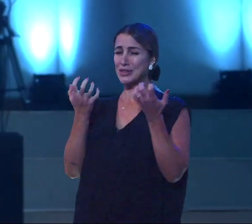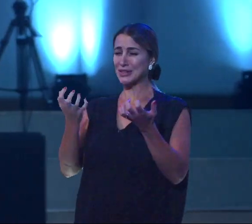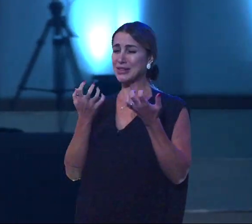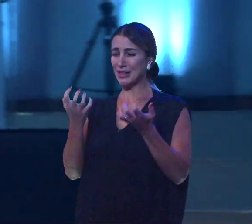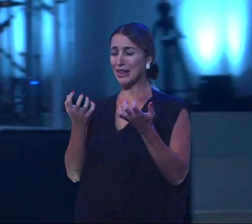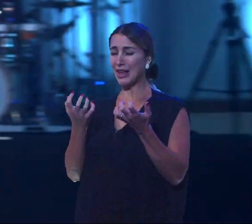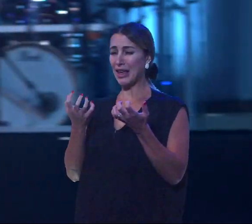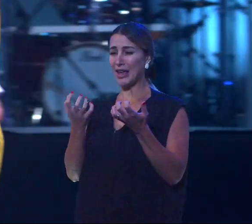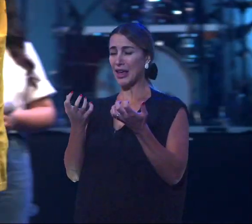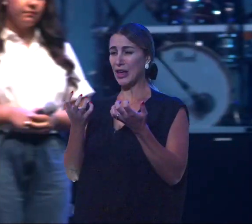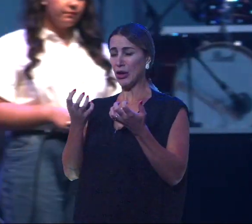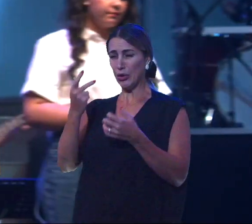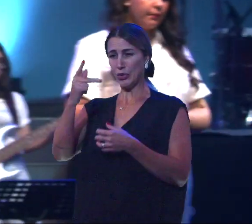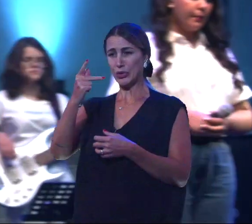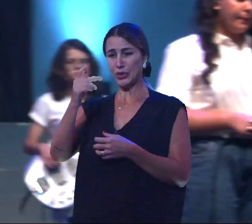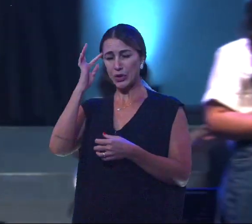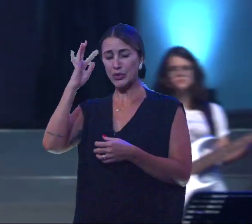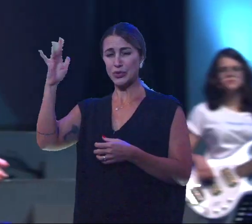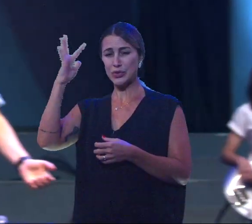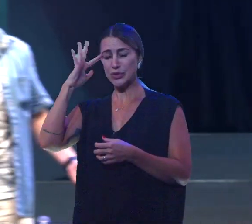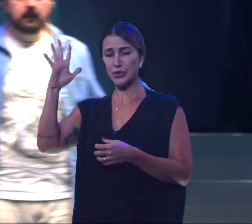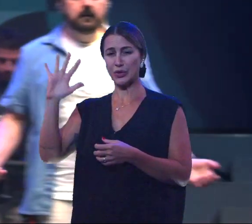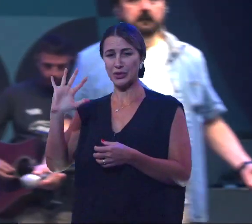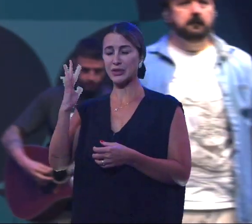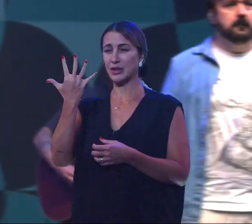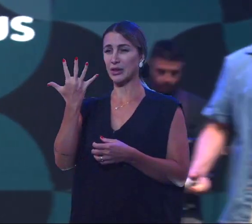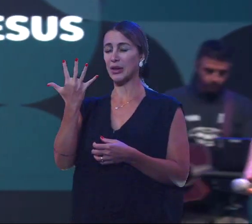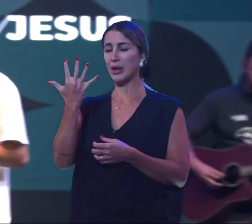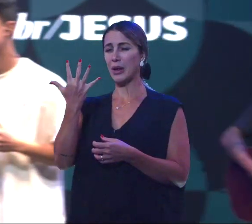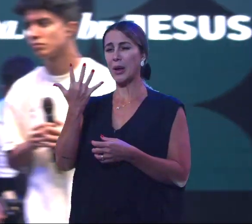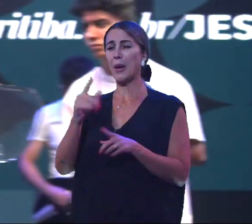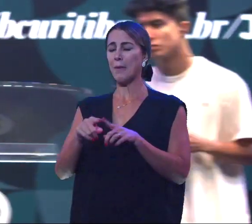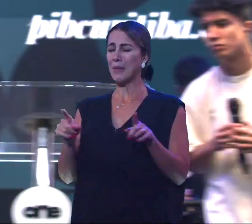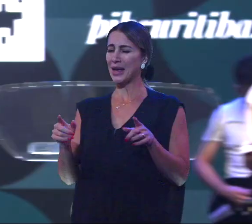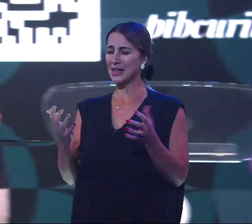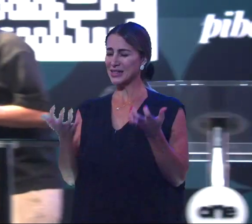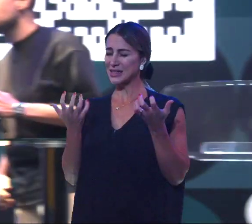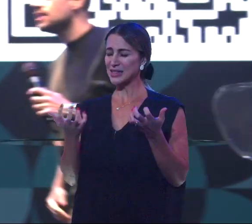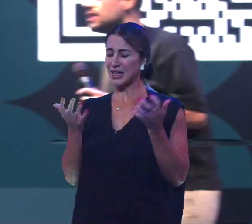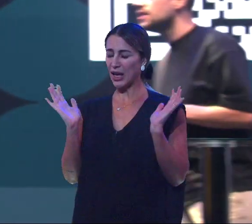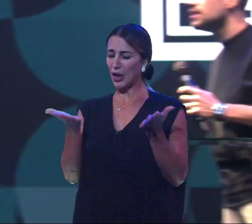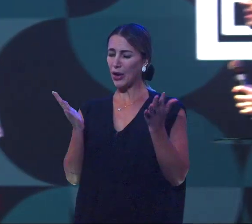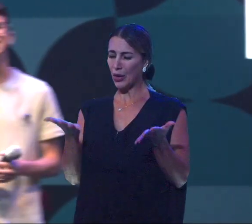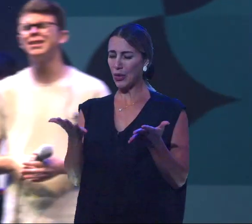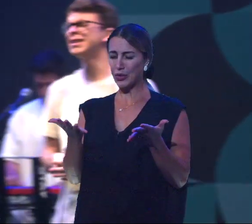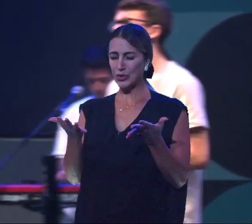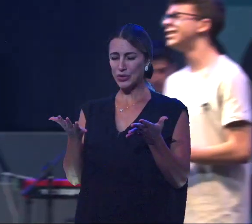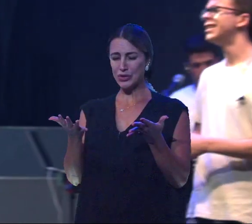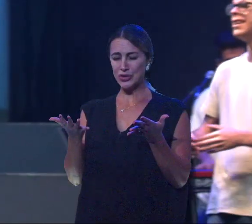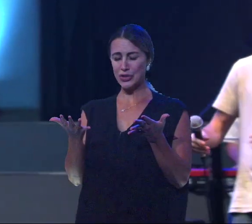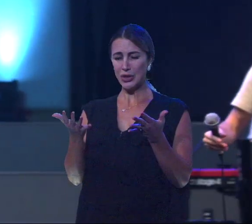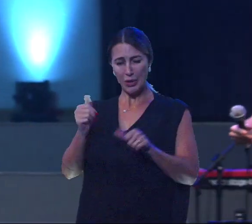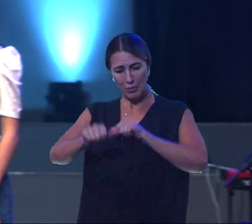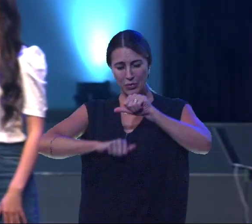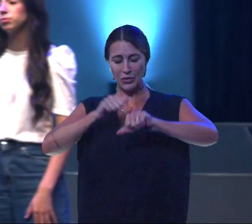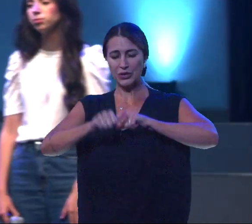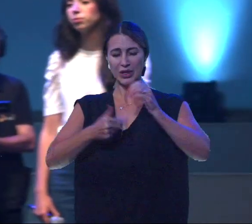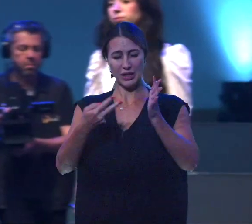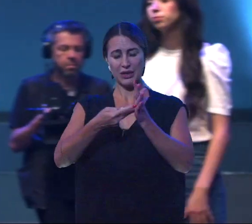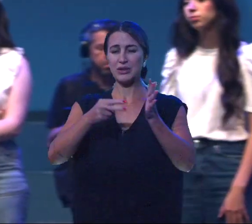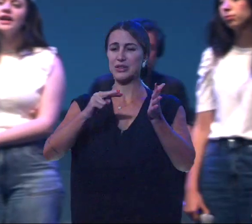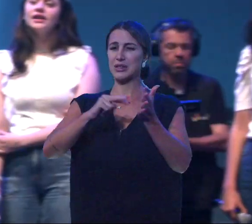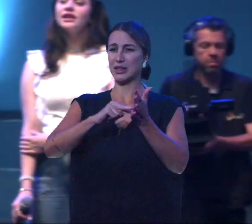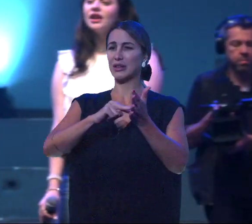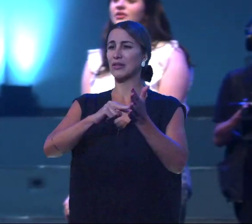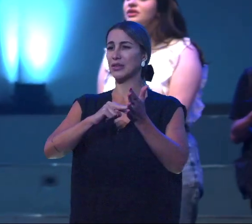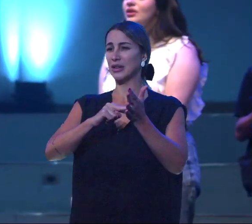próprios filhos. Mas Deus quer hoje agora ressignificar os sonhos e colocar Ele em primeiro lugar de volta na sua vida. E você está aqui entregando alguns